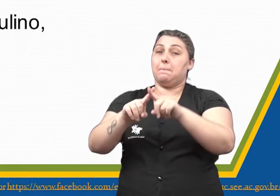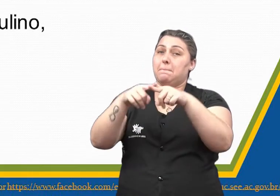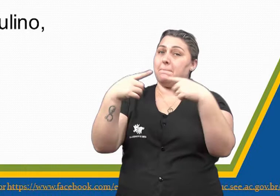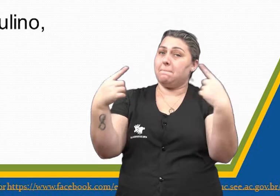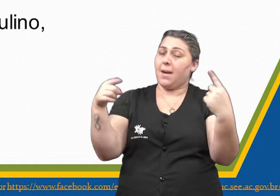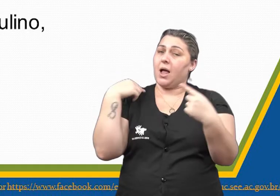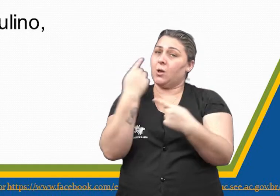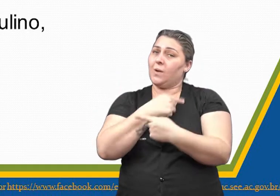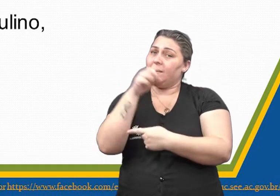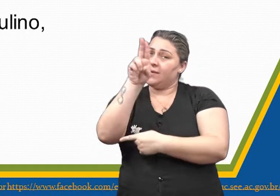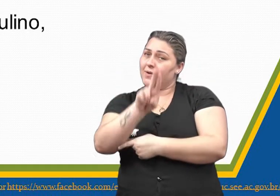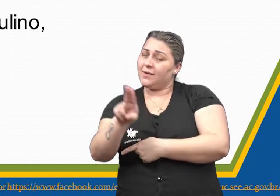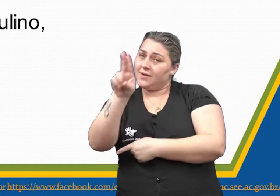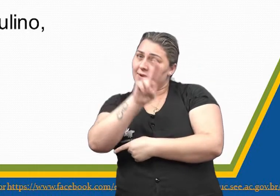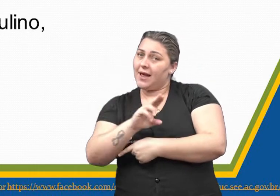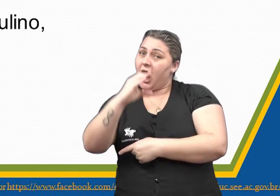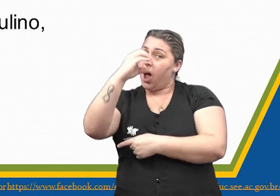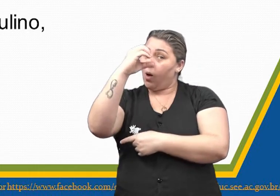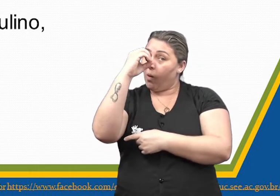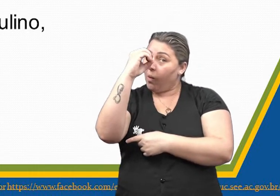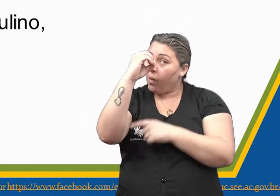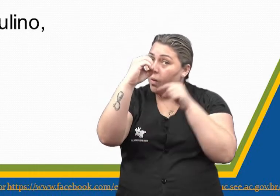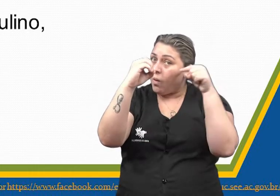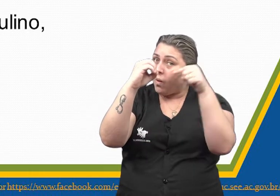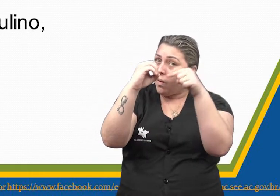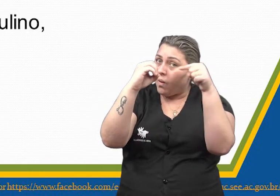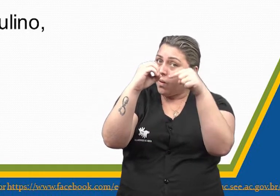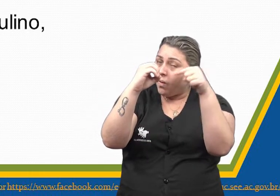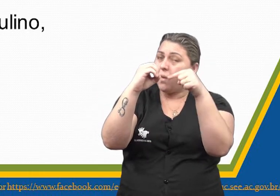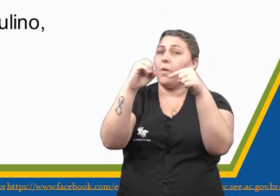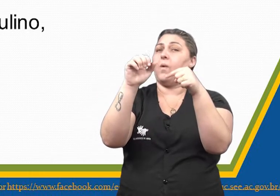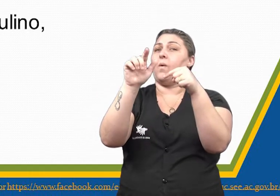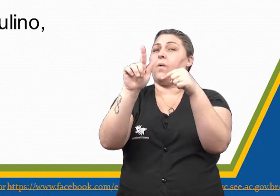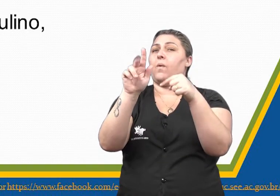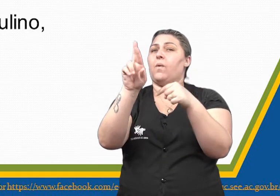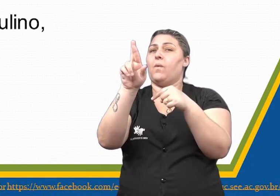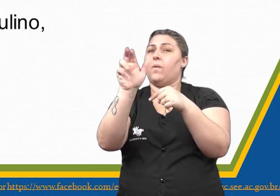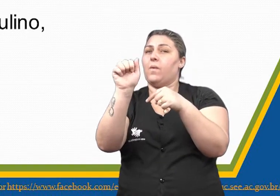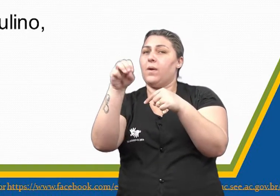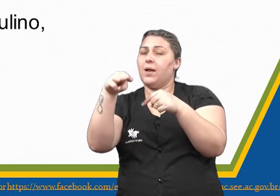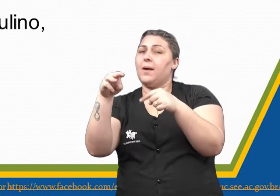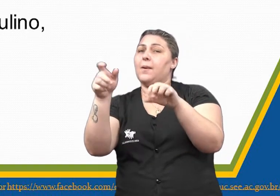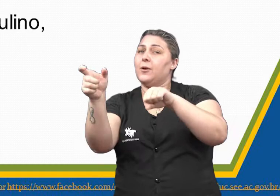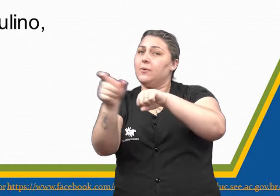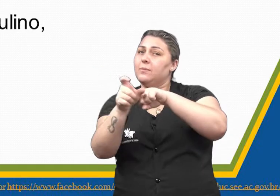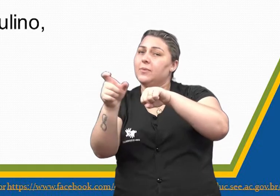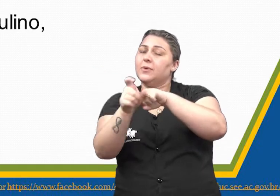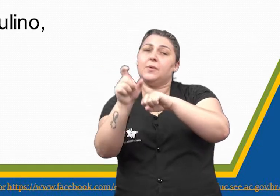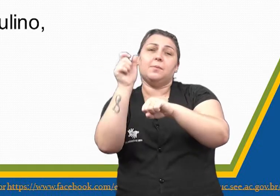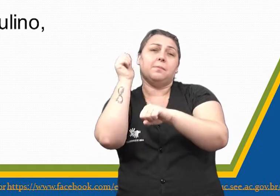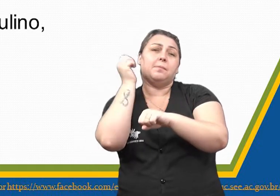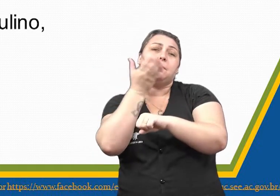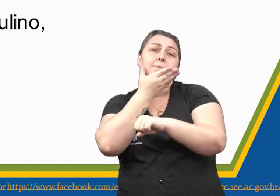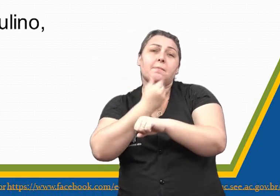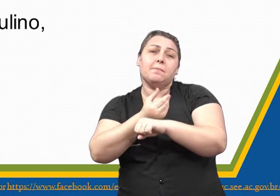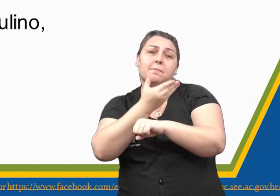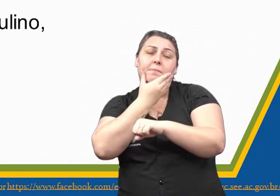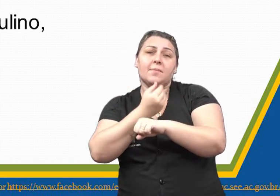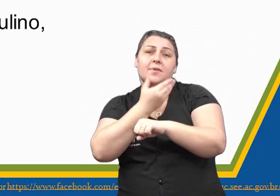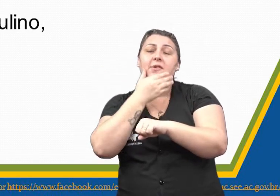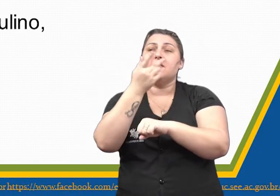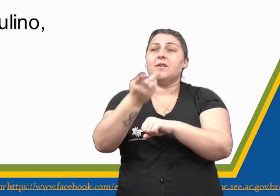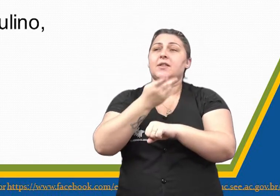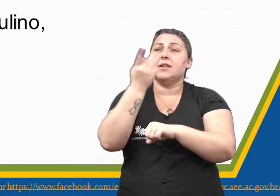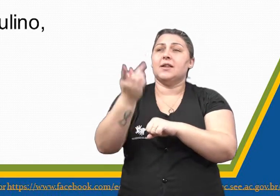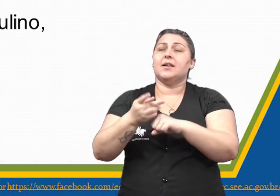Mas nós utilizamos o grama enquanto substantivo masculino. E quando nós falamos o grama,